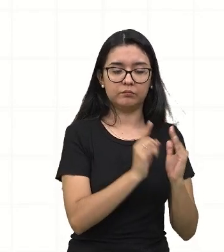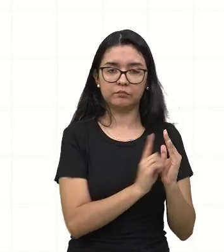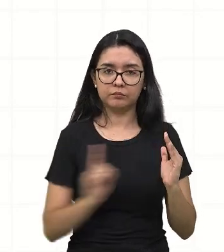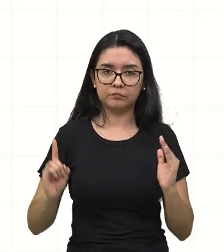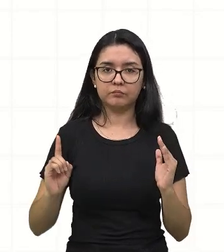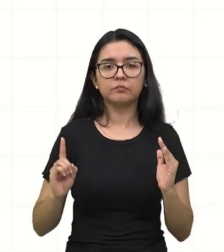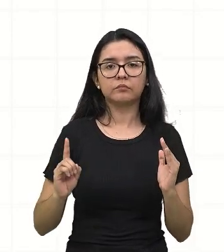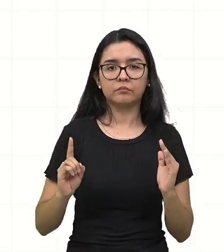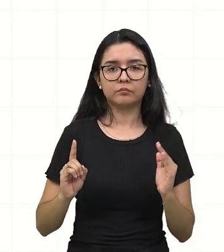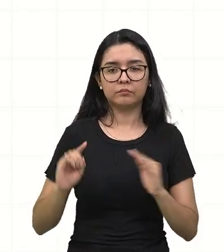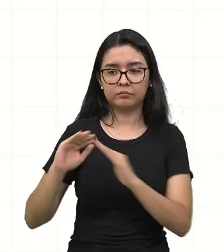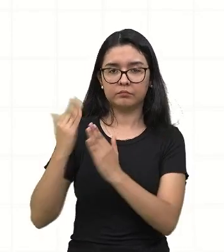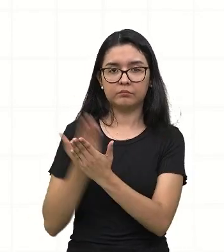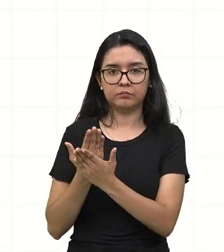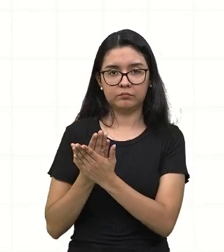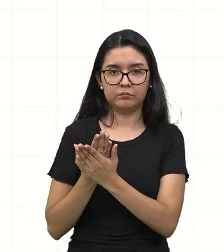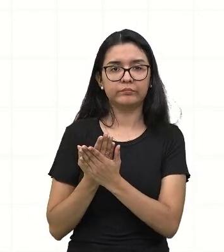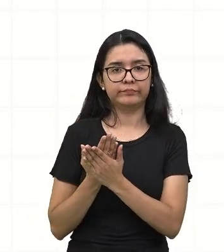você ir,